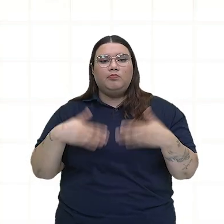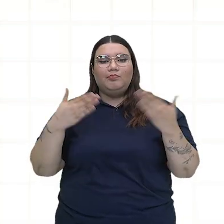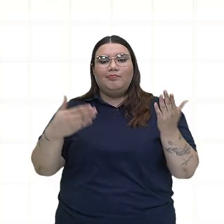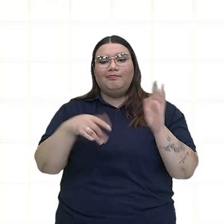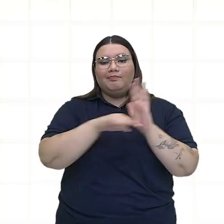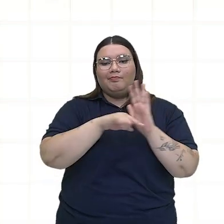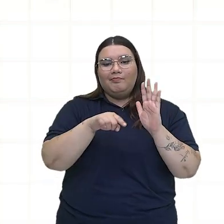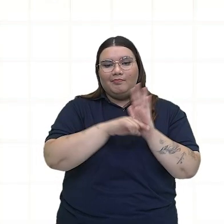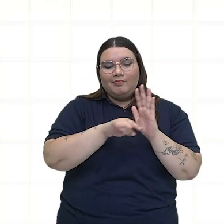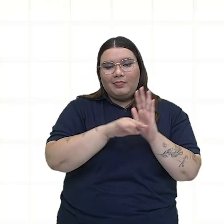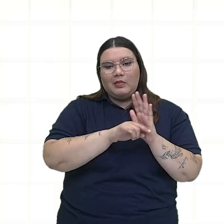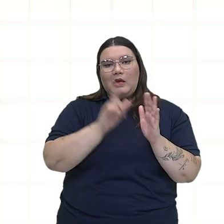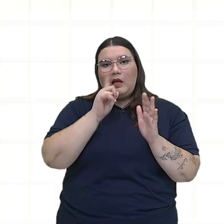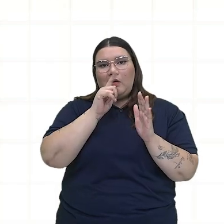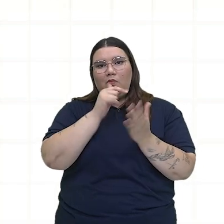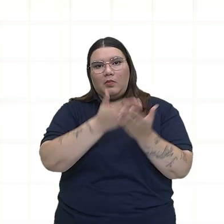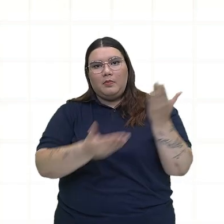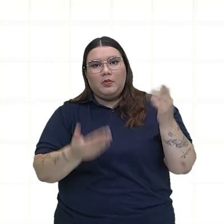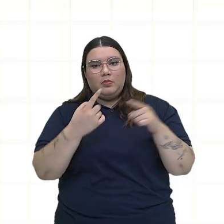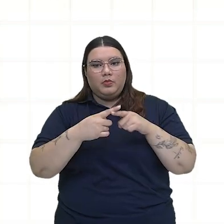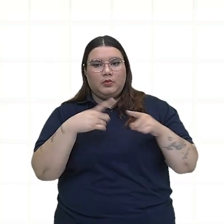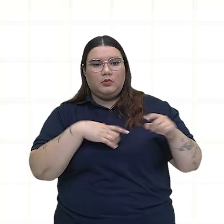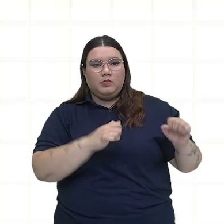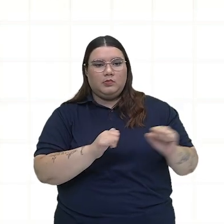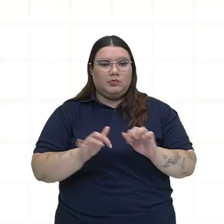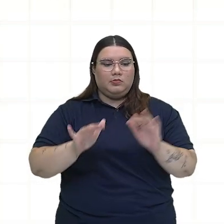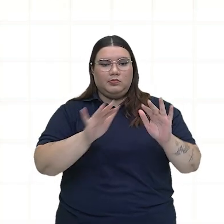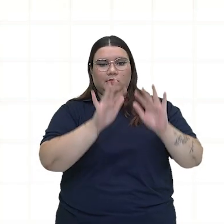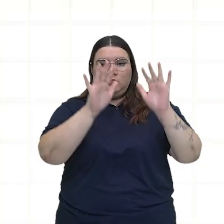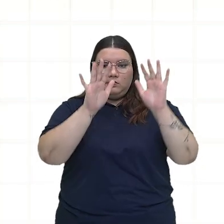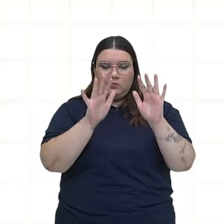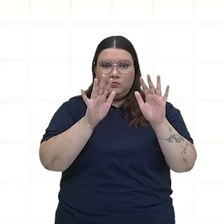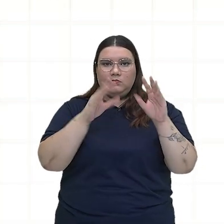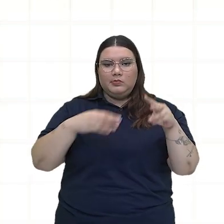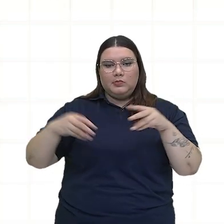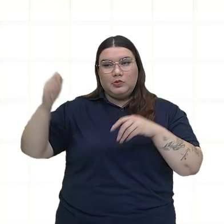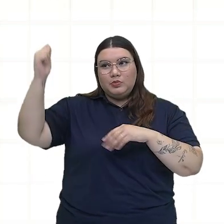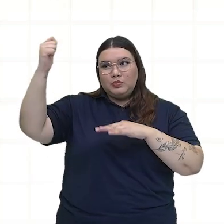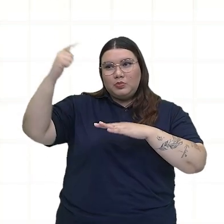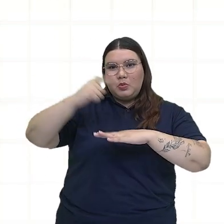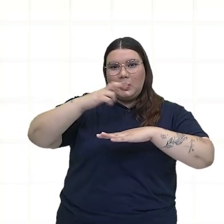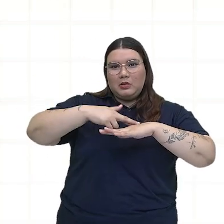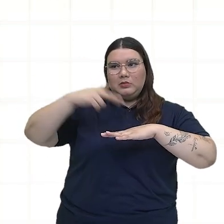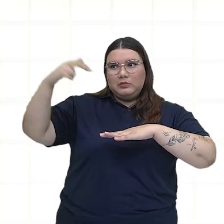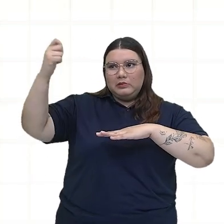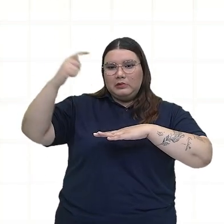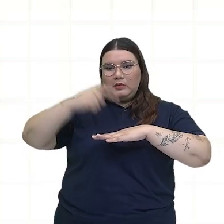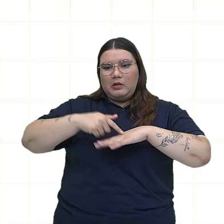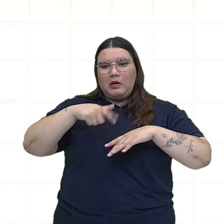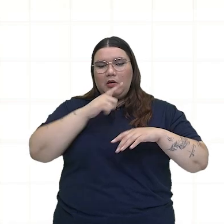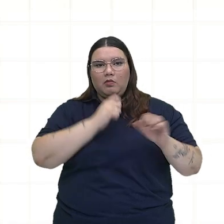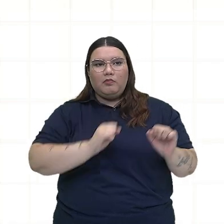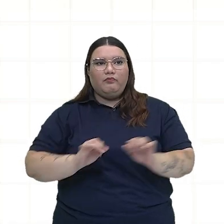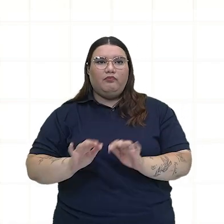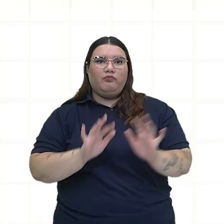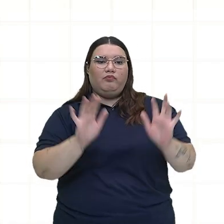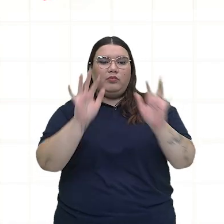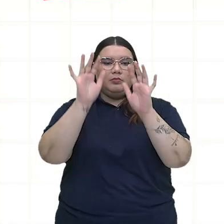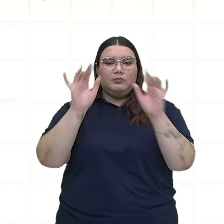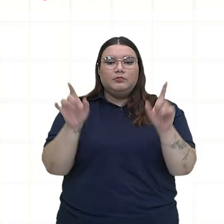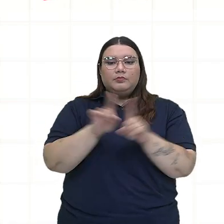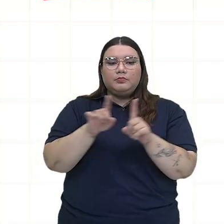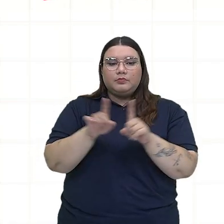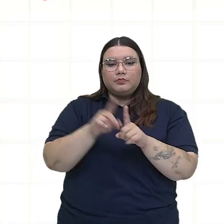as desvantagens? Se perde água por causa da evaporação, né? O sol, com a radiação solar, faz essa água evaporar.